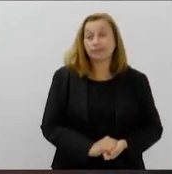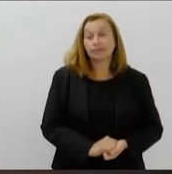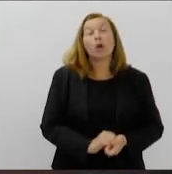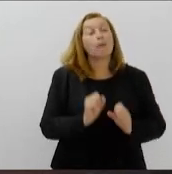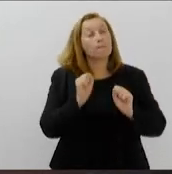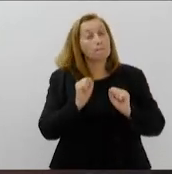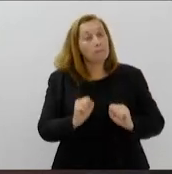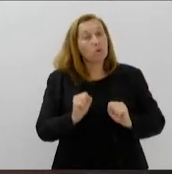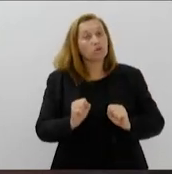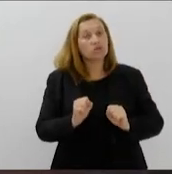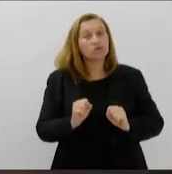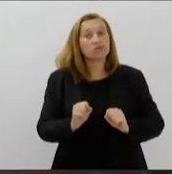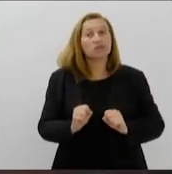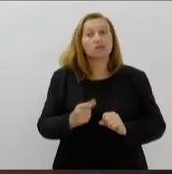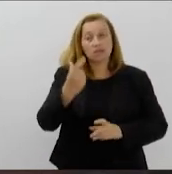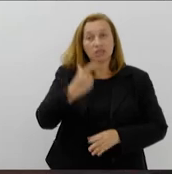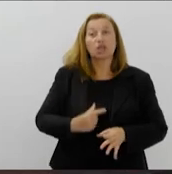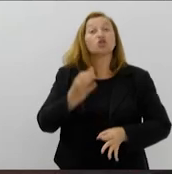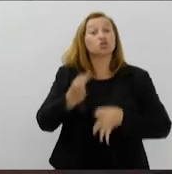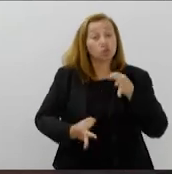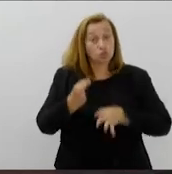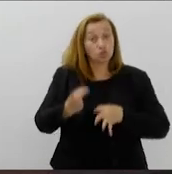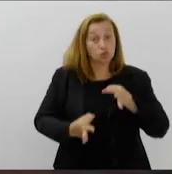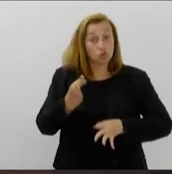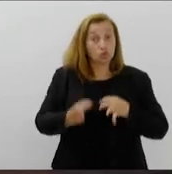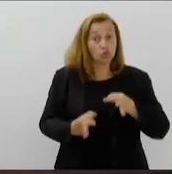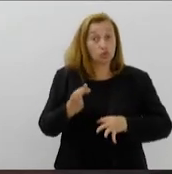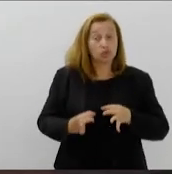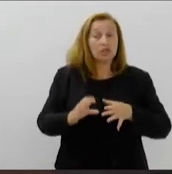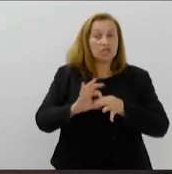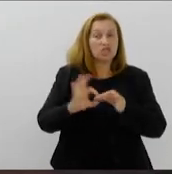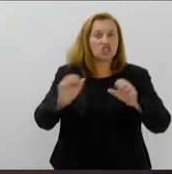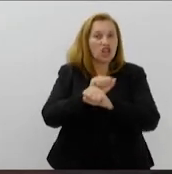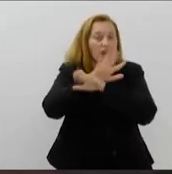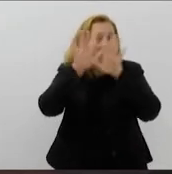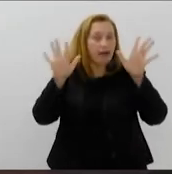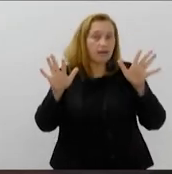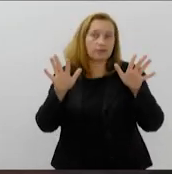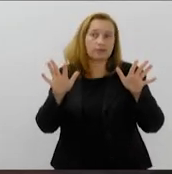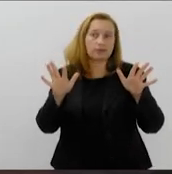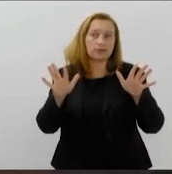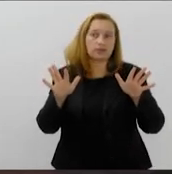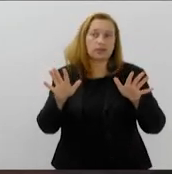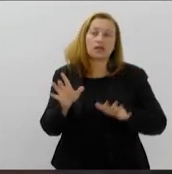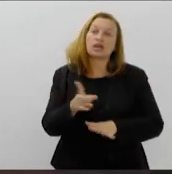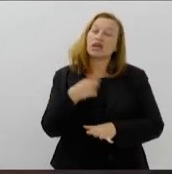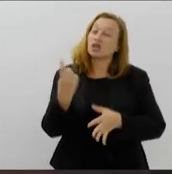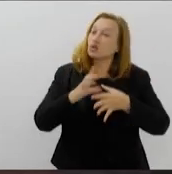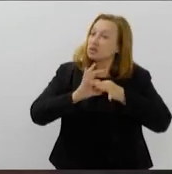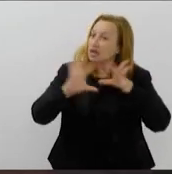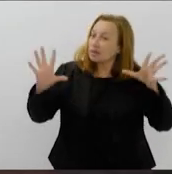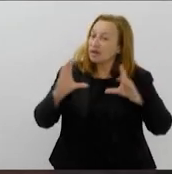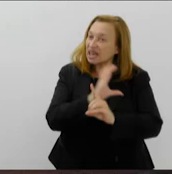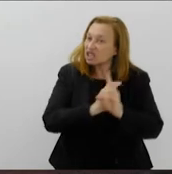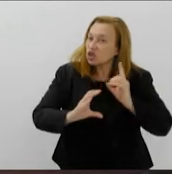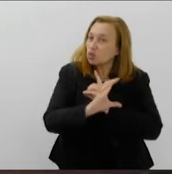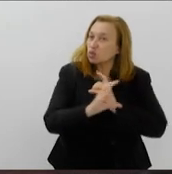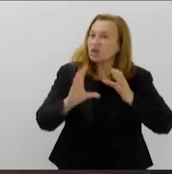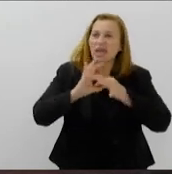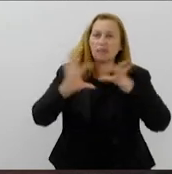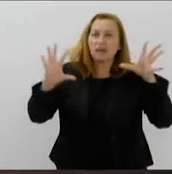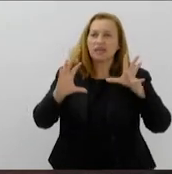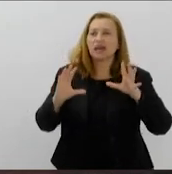possa fazer justiça e possa deixar claro que a nossa liberdade de culto, a nossa